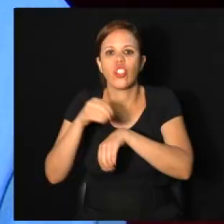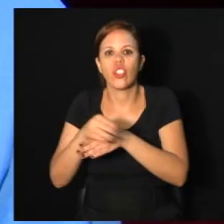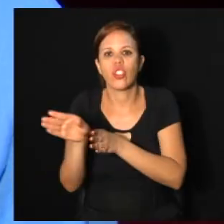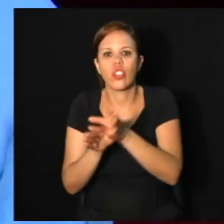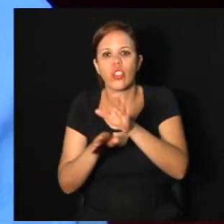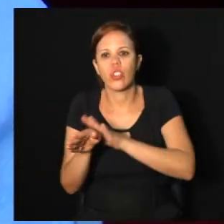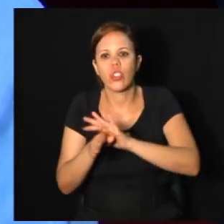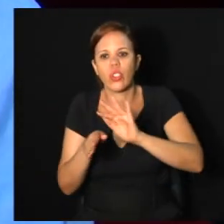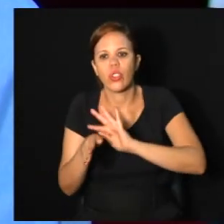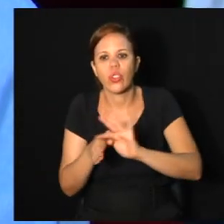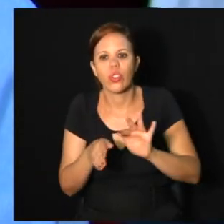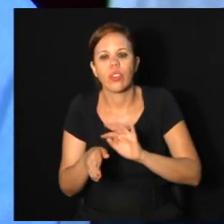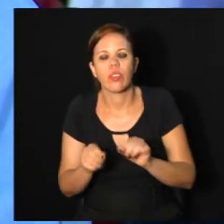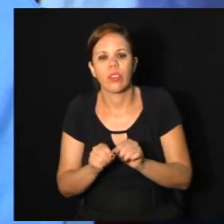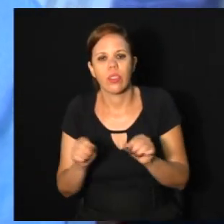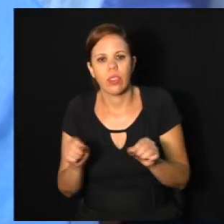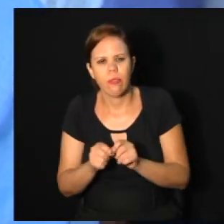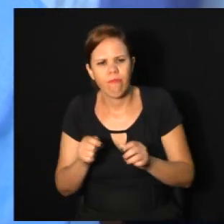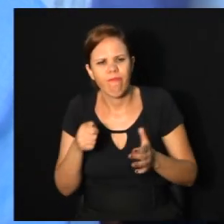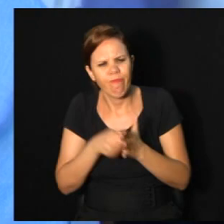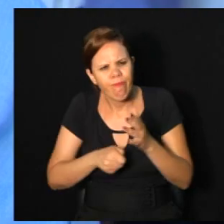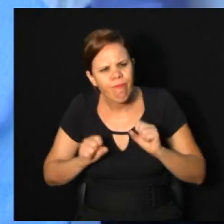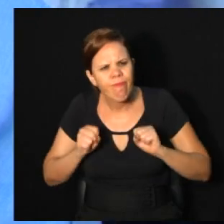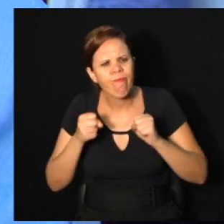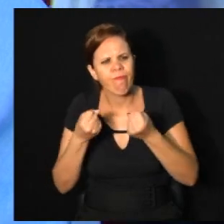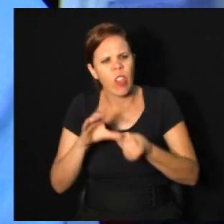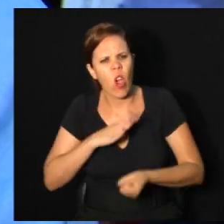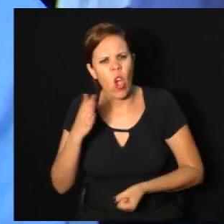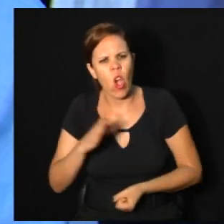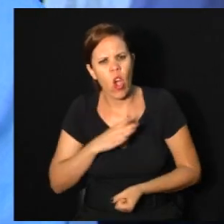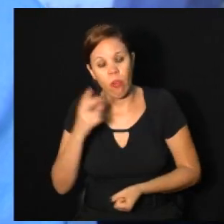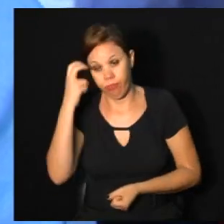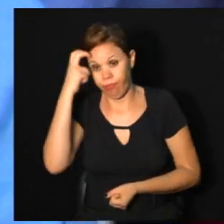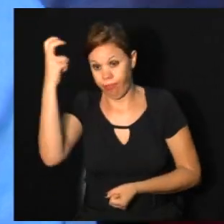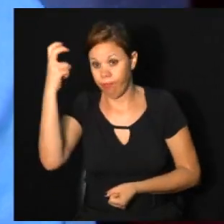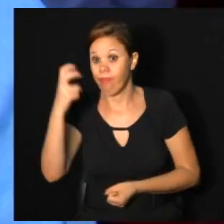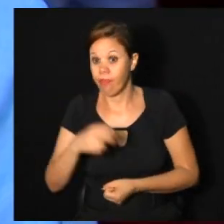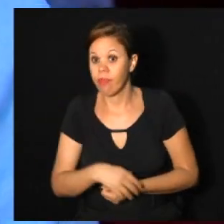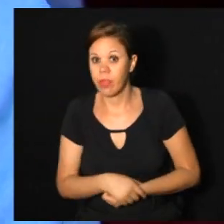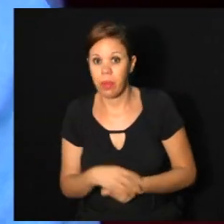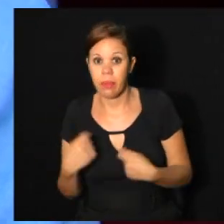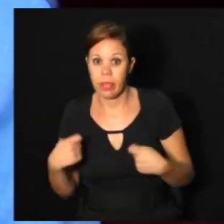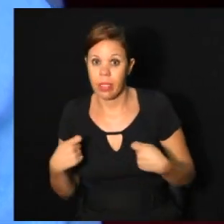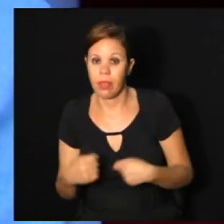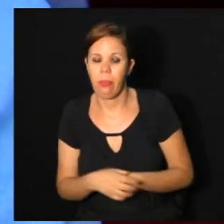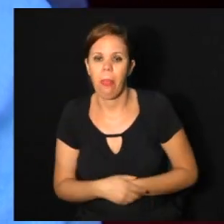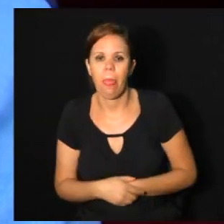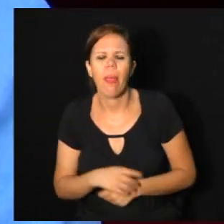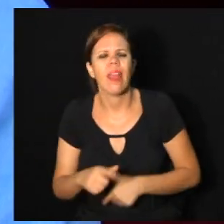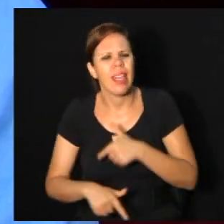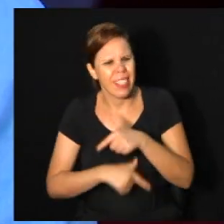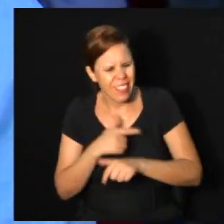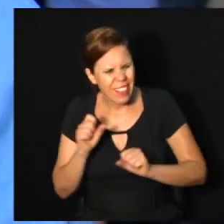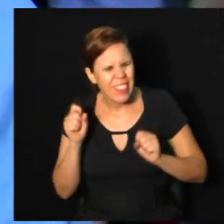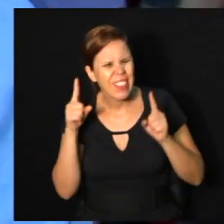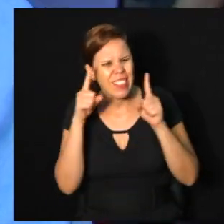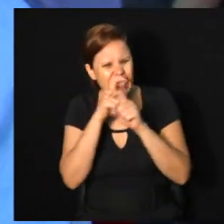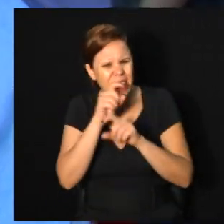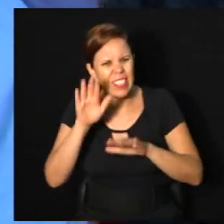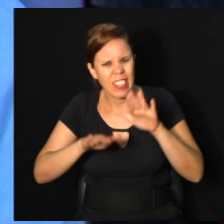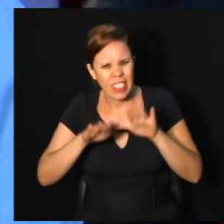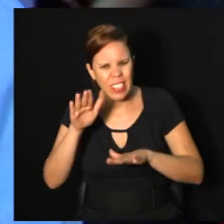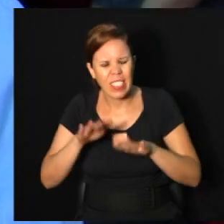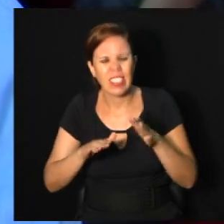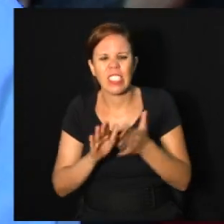novatos. Perseverança, coragem e muita sabedoria, né? É um trabalho árduo,